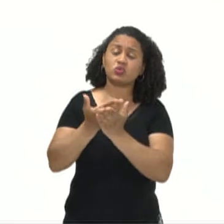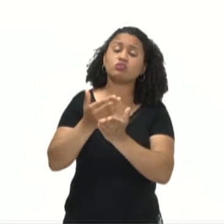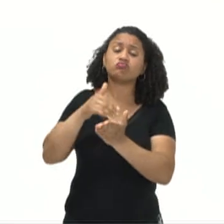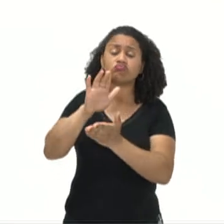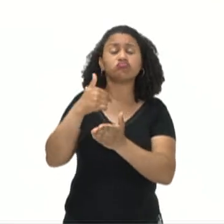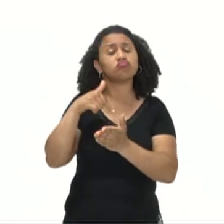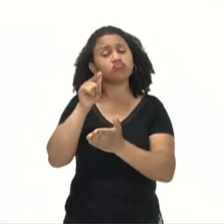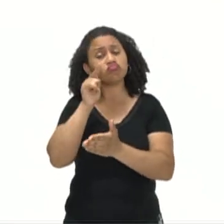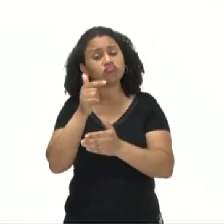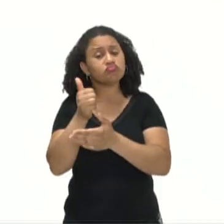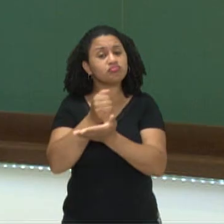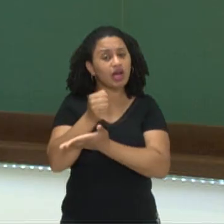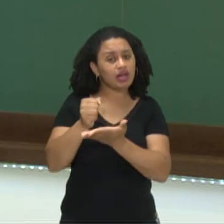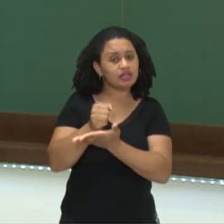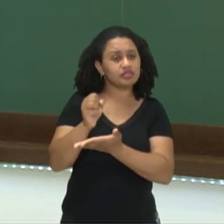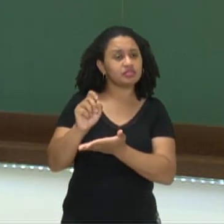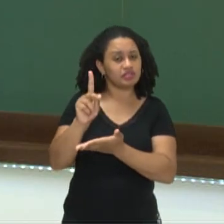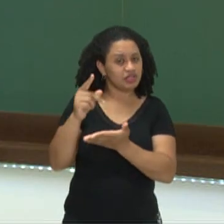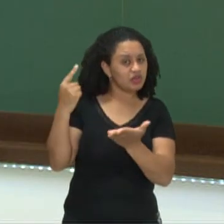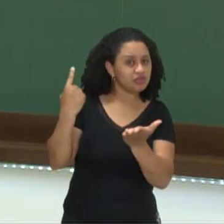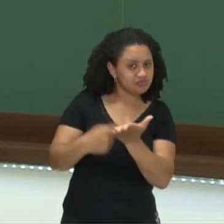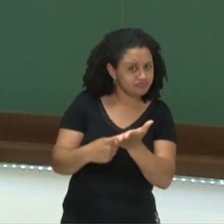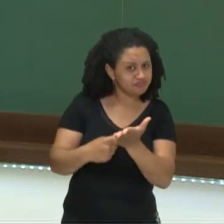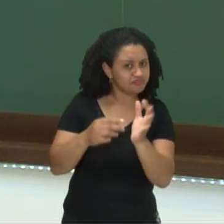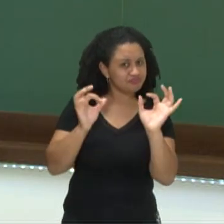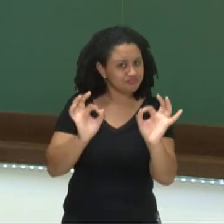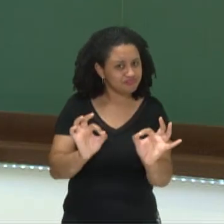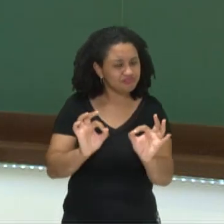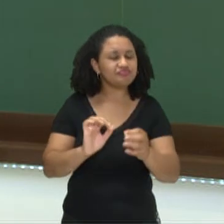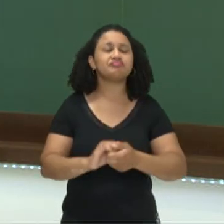você conseguir se embasar. Combinado, bebê?